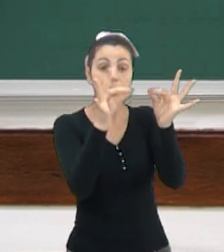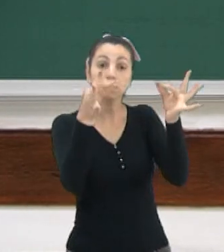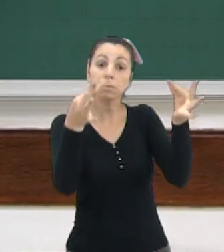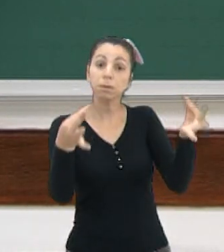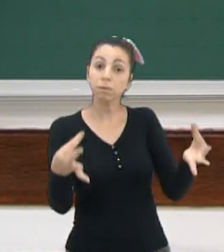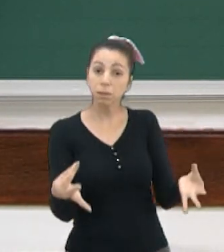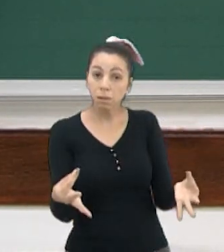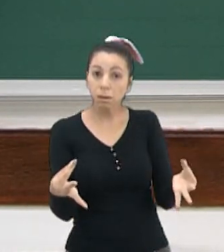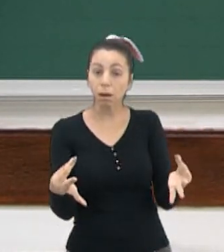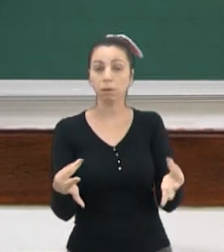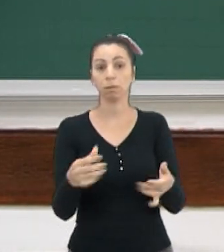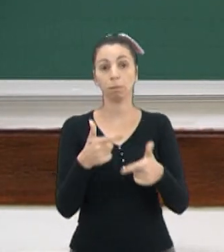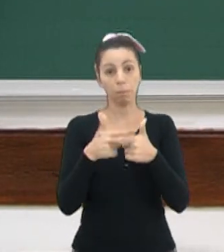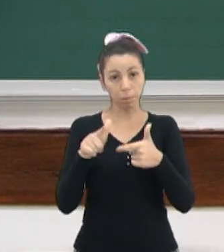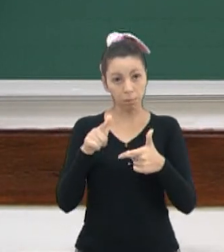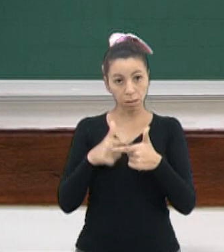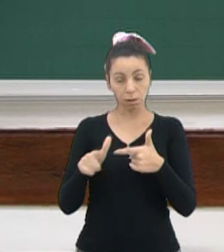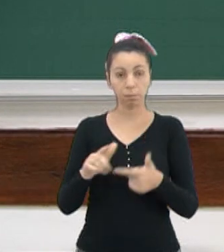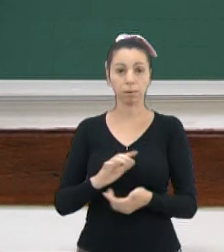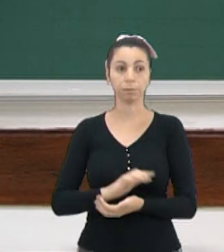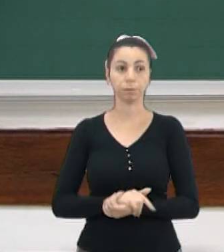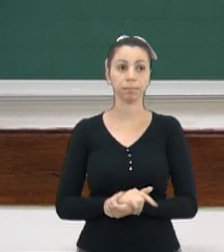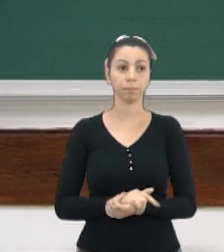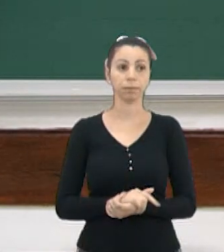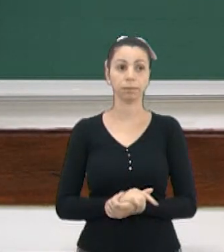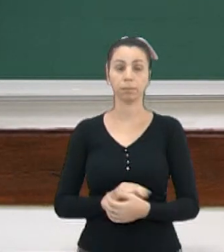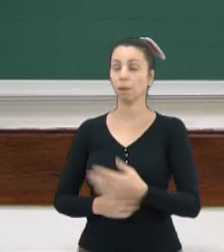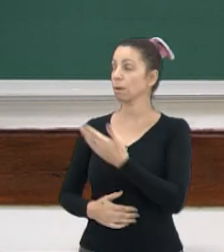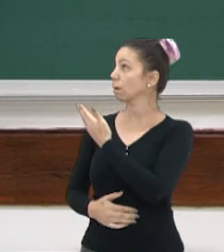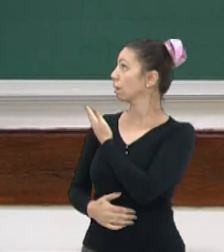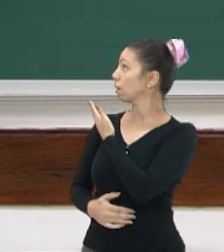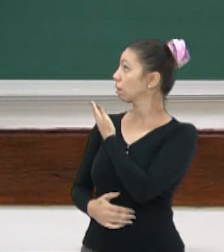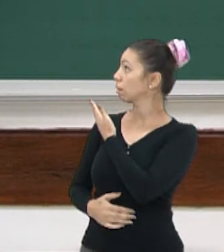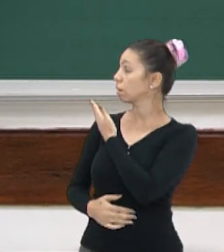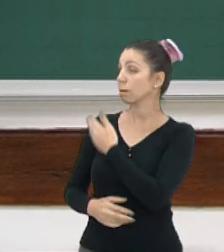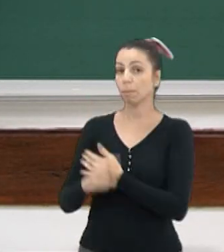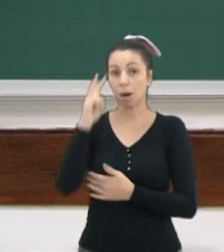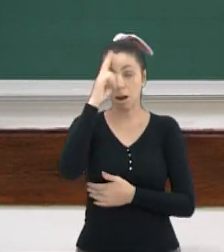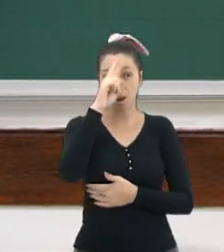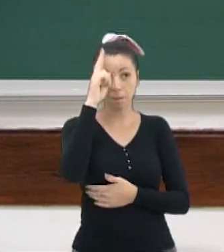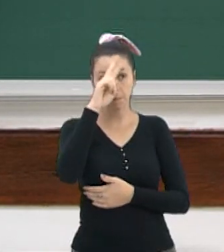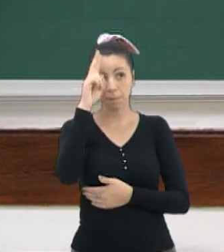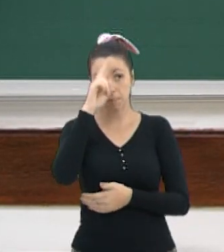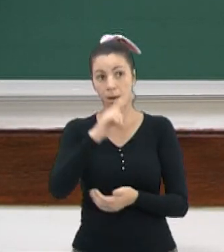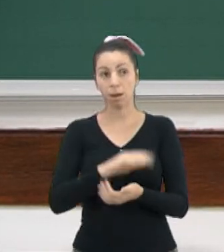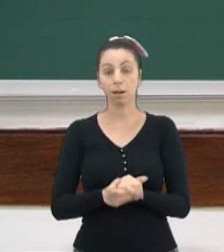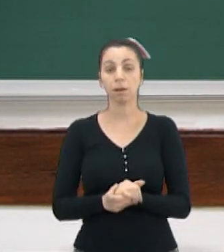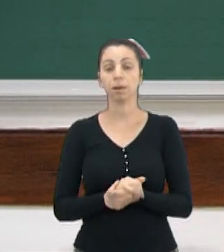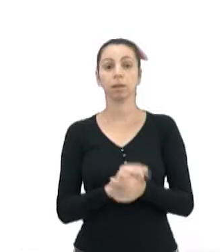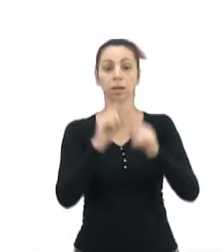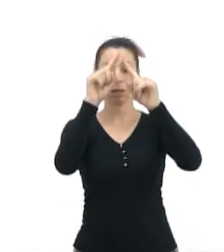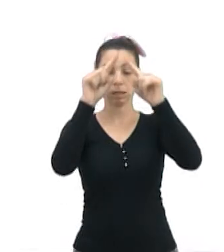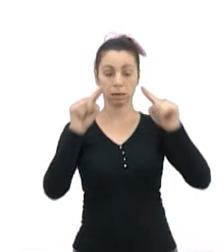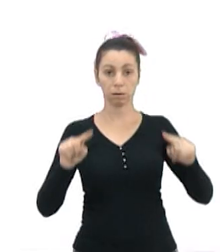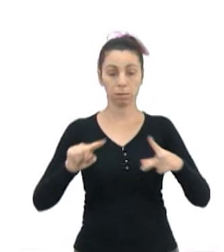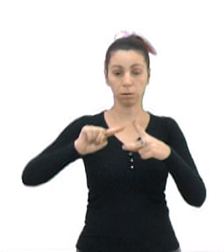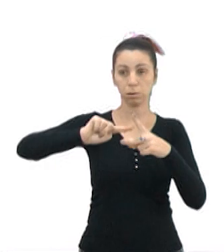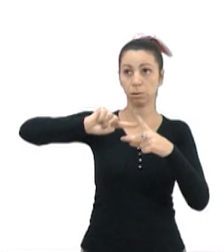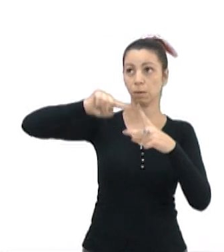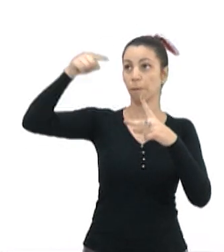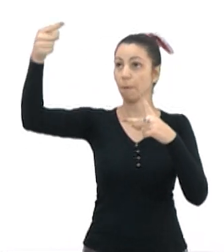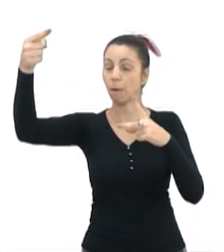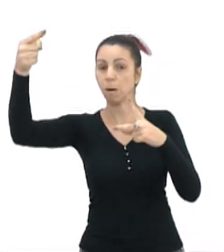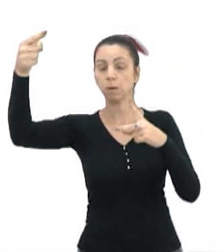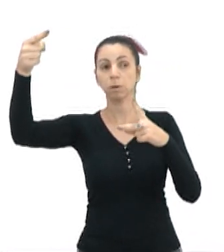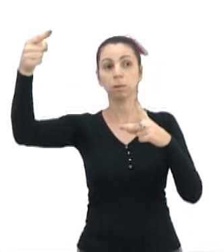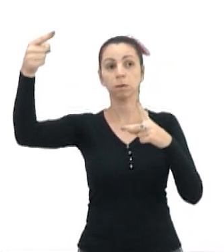continuar? Olha lá para relembrar ângulos opostos pelo vértice. Para lembrar, dois ângulos opostos